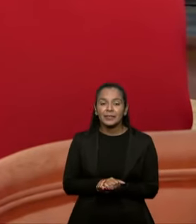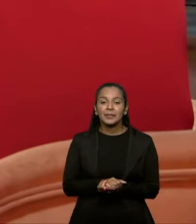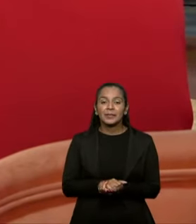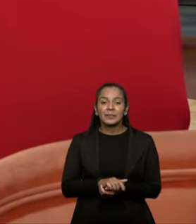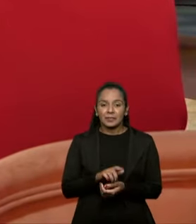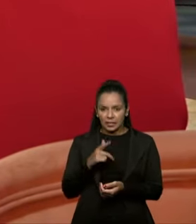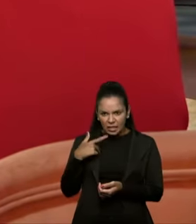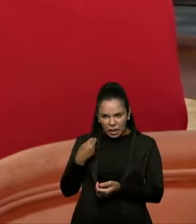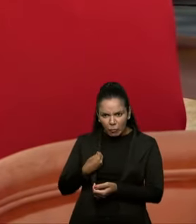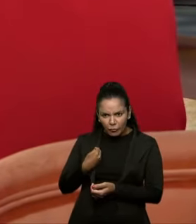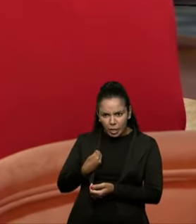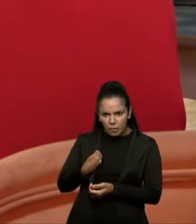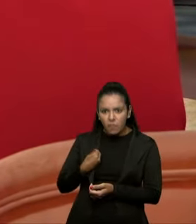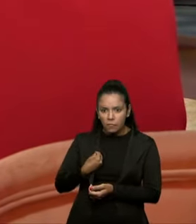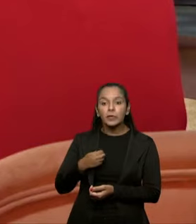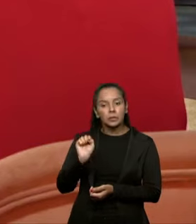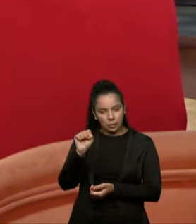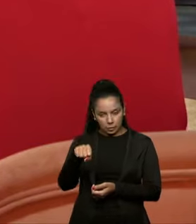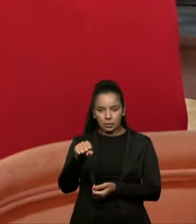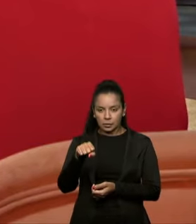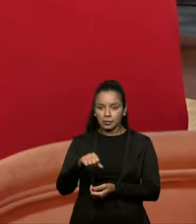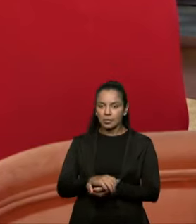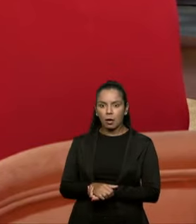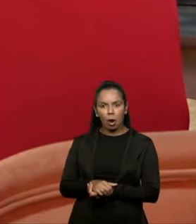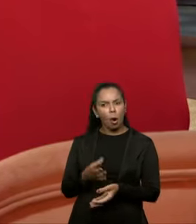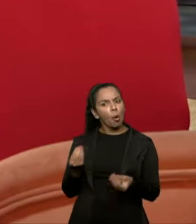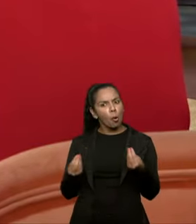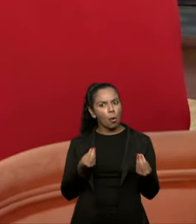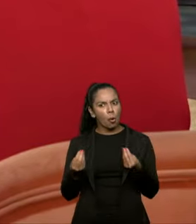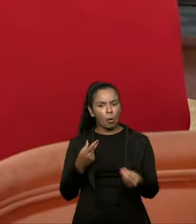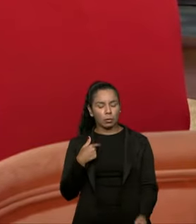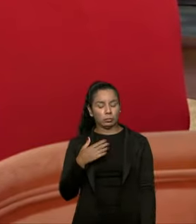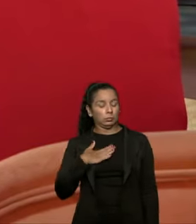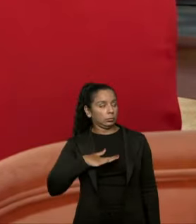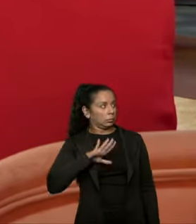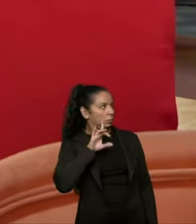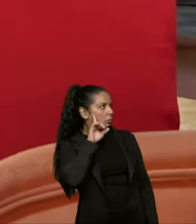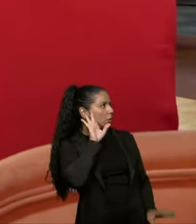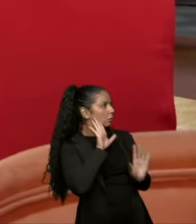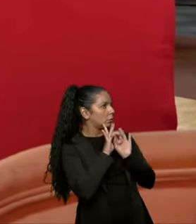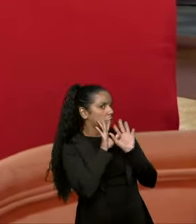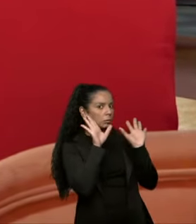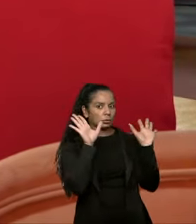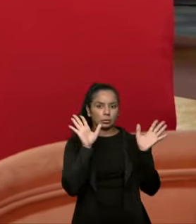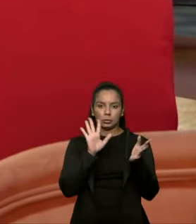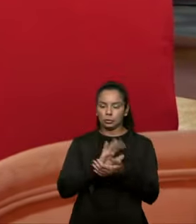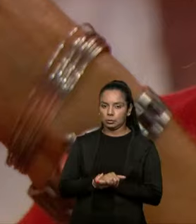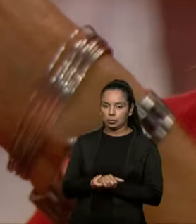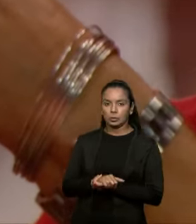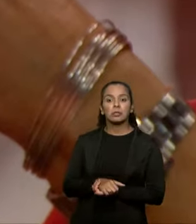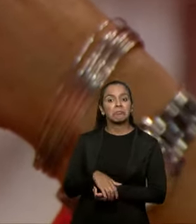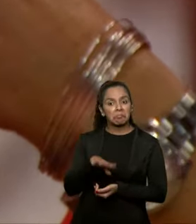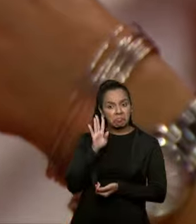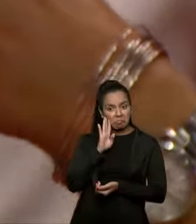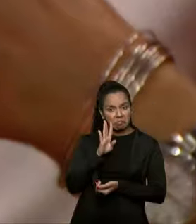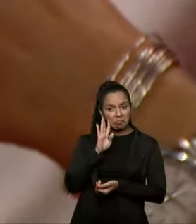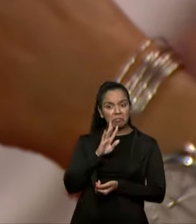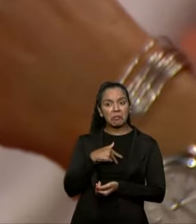Aí, elas estão vivinhas, não estão? Estão vivas. Estão gente, vivas. Olha como é que é. Deus o livre, nossa, guarde. A gente fez especialmente. Que legal. Olha as